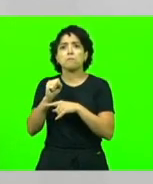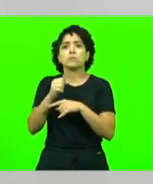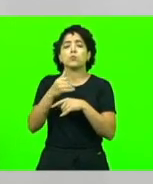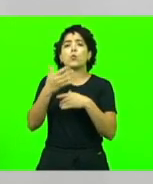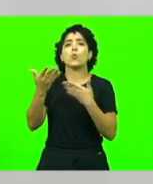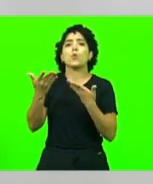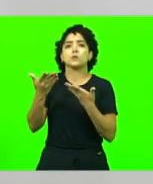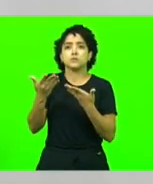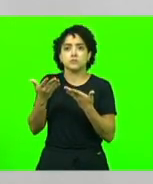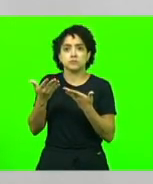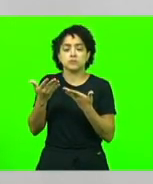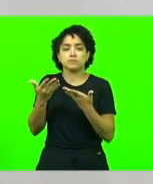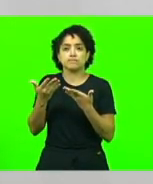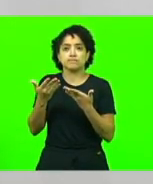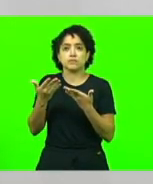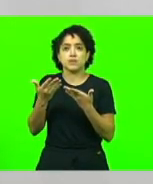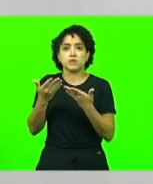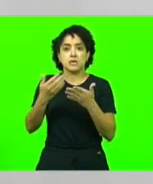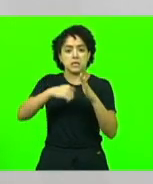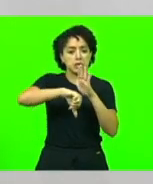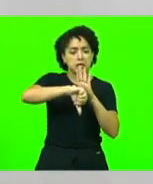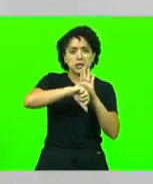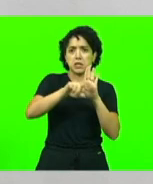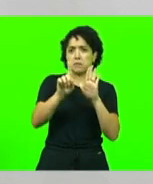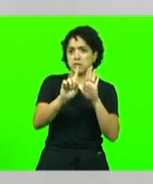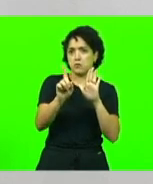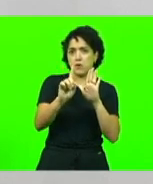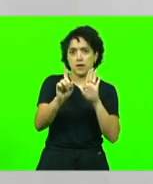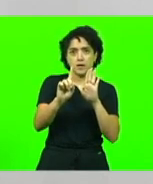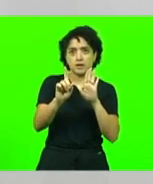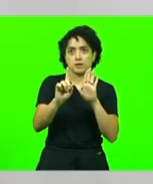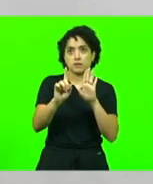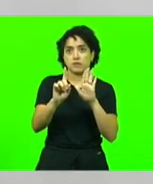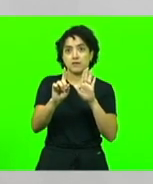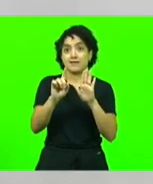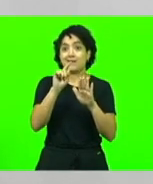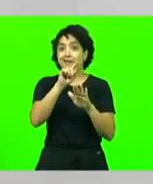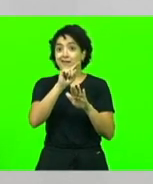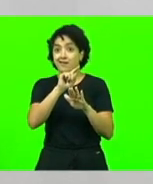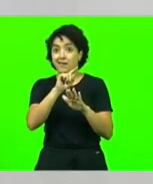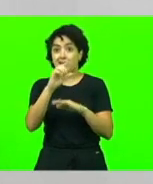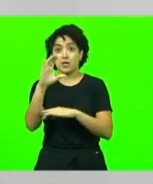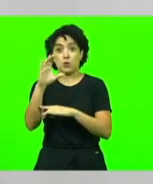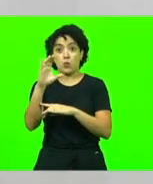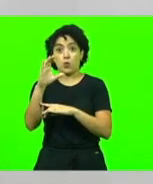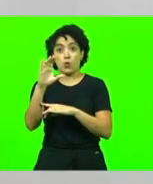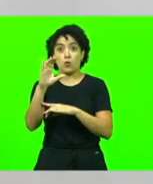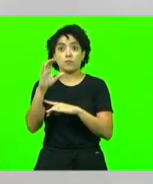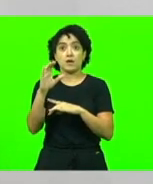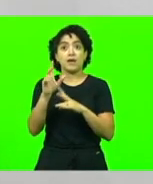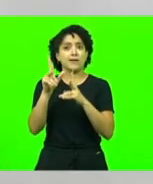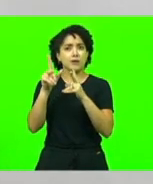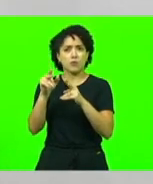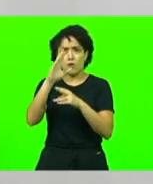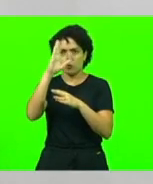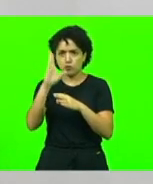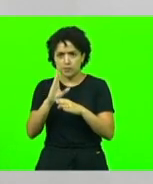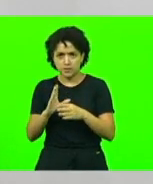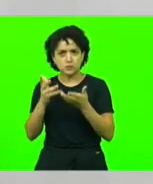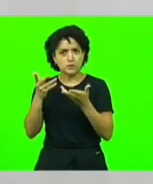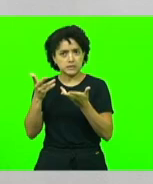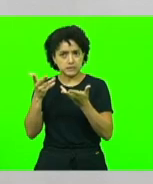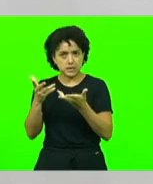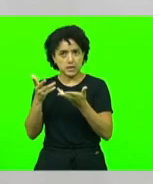criminalização na Colômbia? E o que eles querem fazer aqui no Brasil? Olha